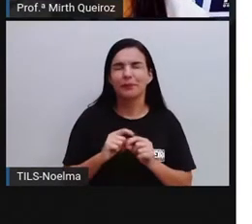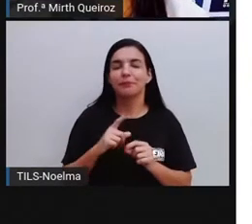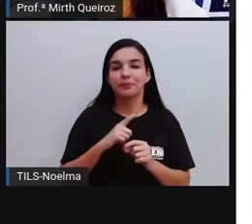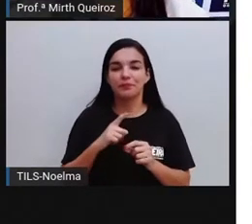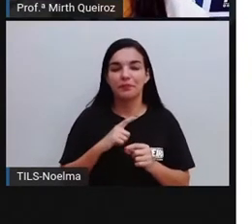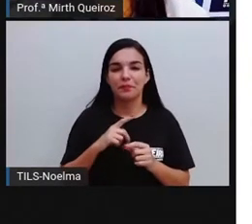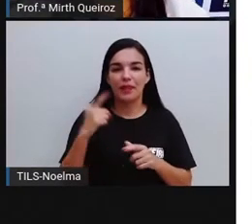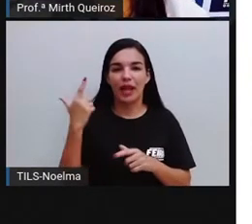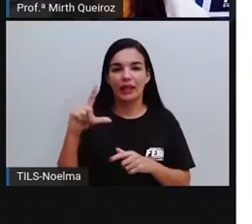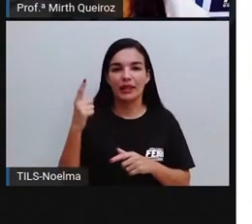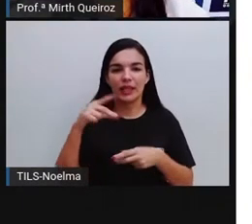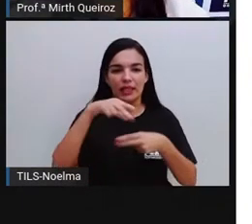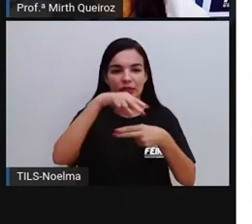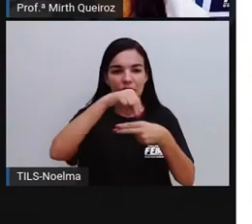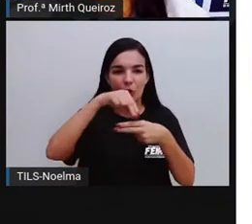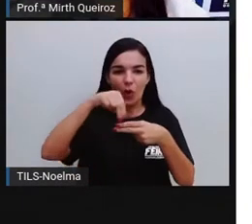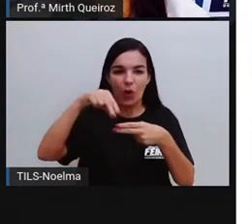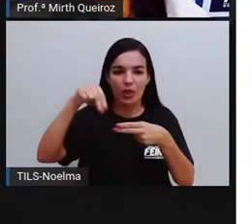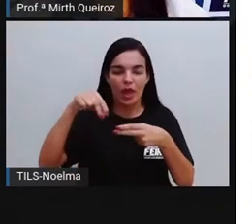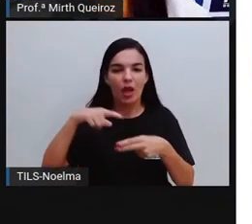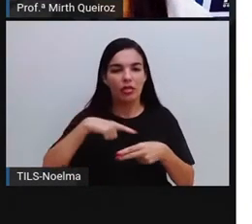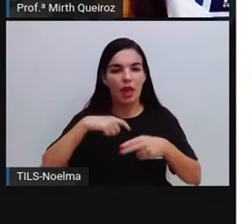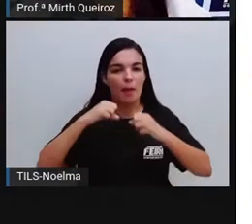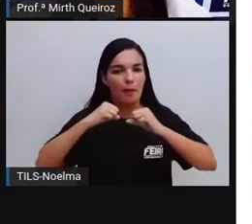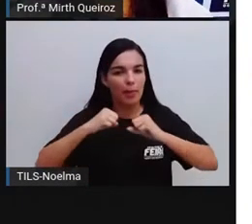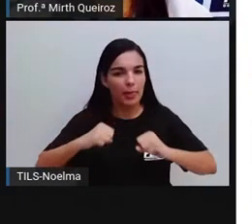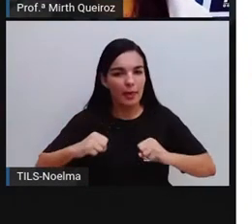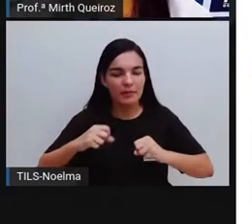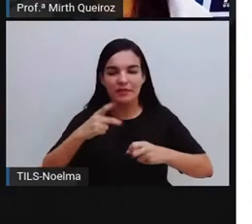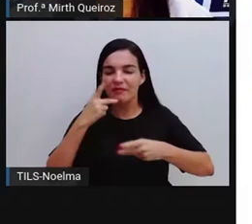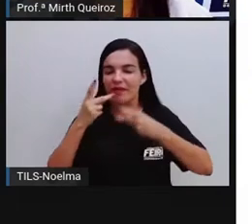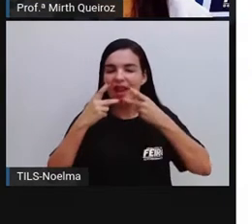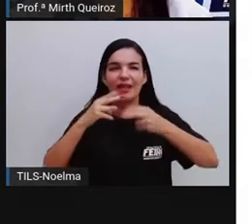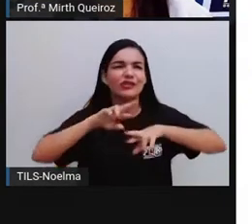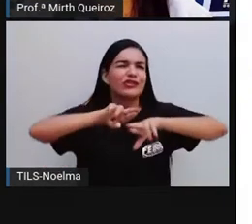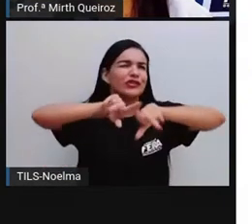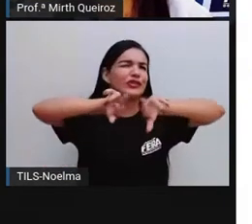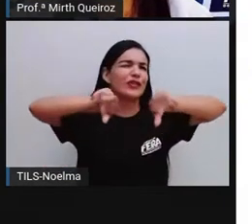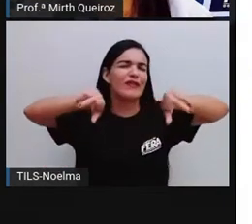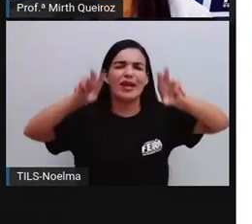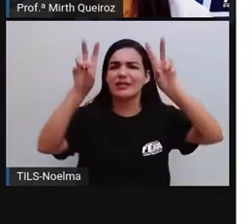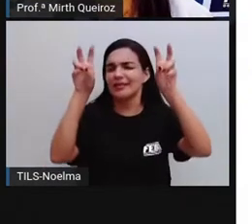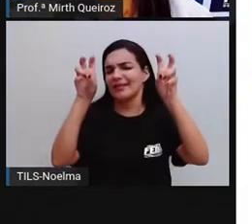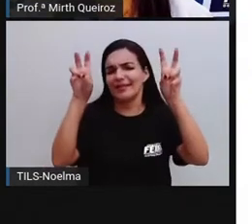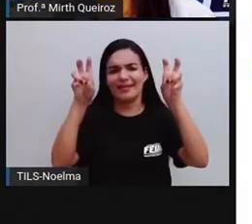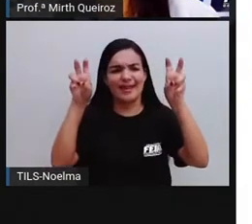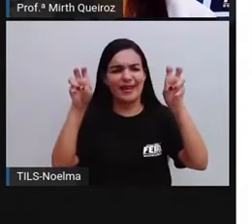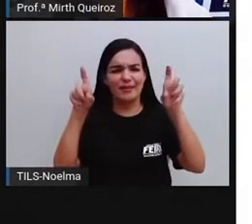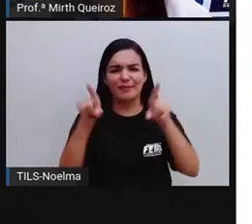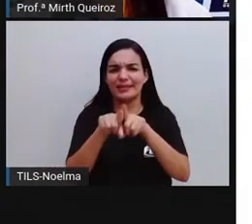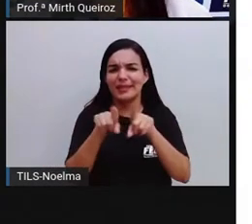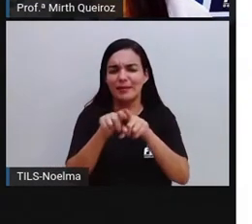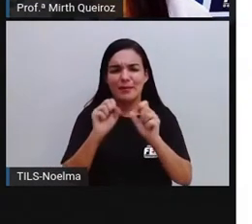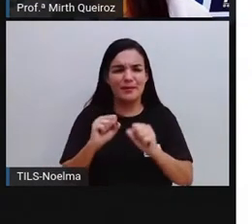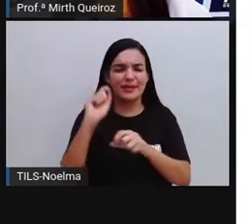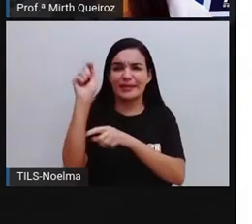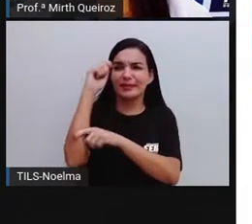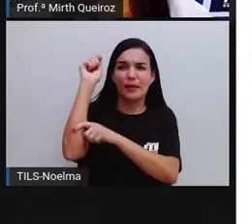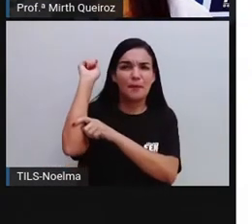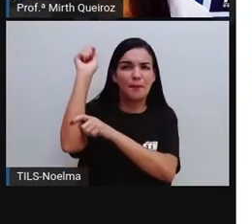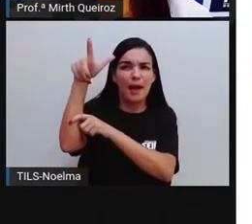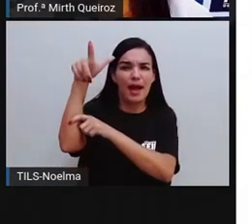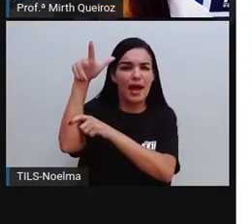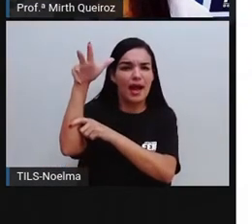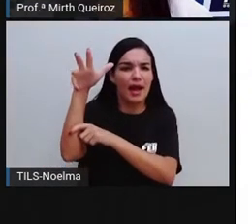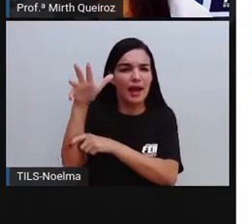de cordel, na literatura de cordel, nós podemos falar sobre diversos assuntos, inclusive os contos de fadas podem ser